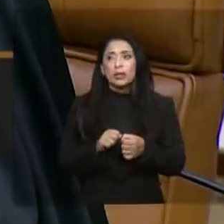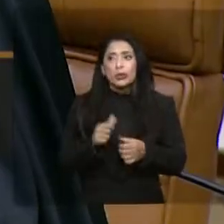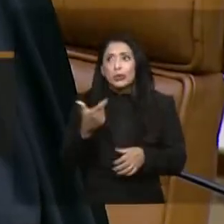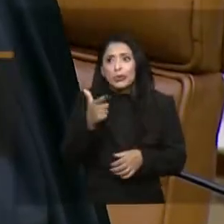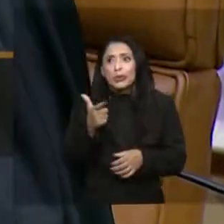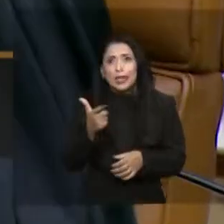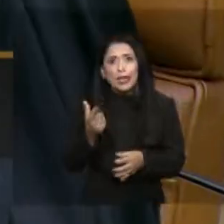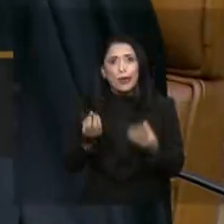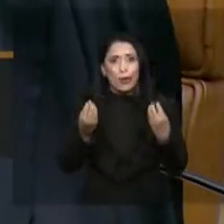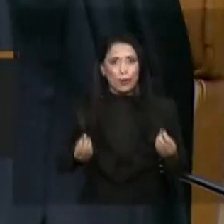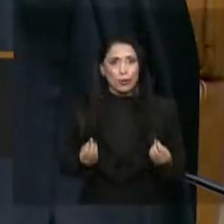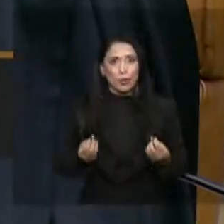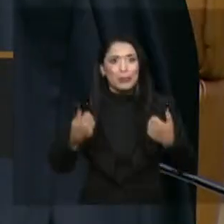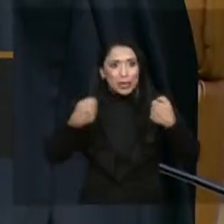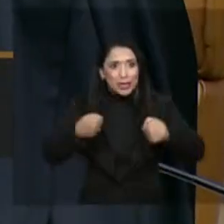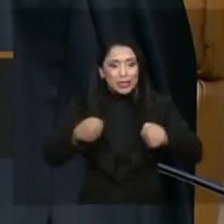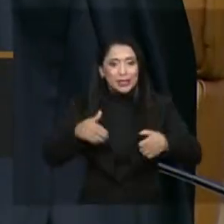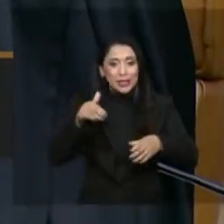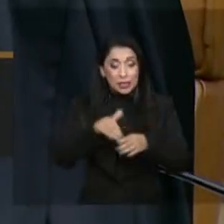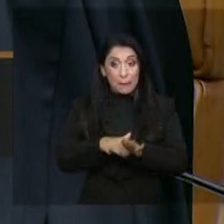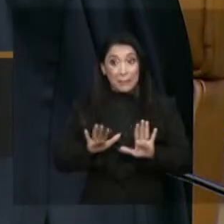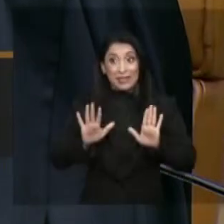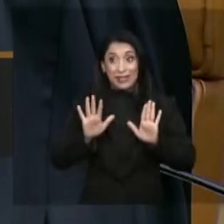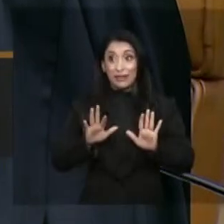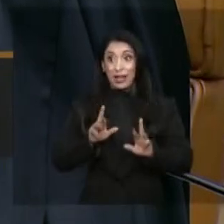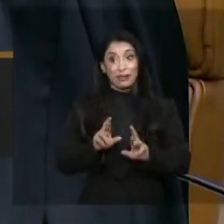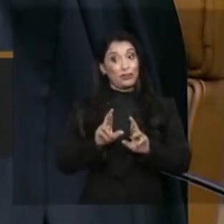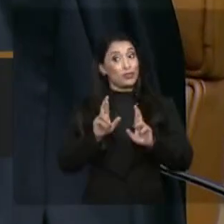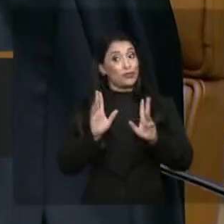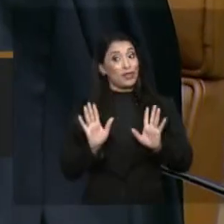inevitável. Aqui o empate não é inevitável.